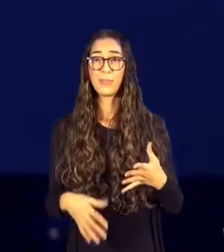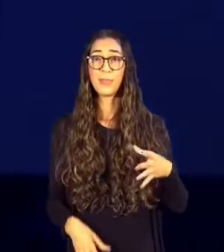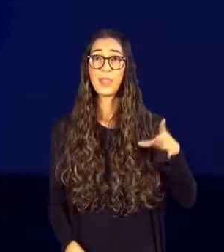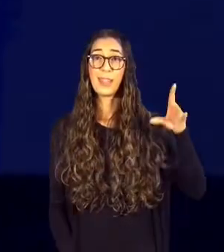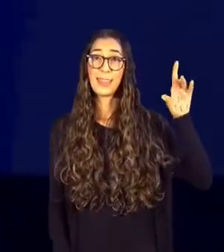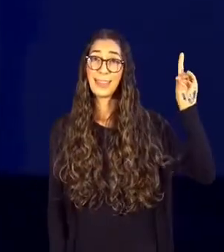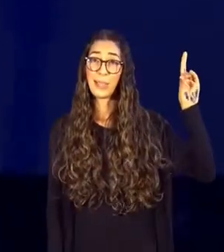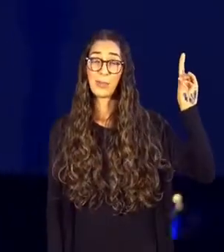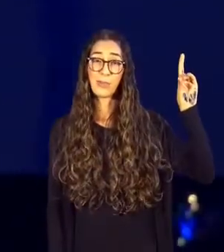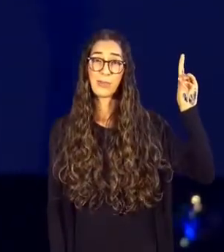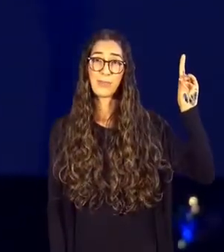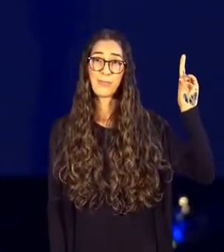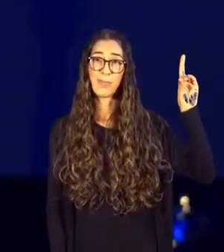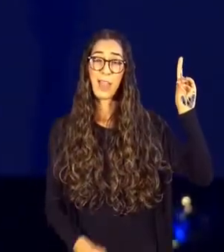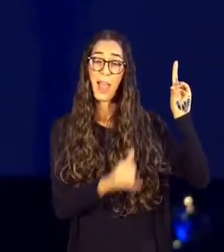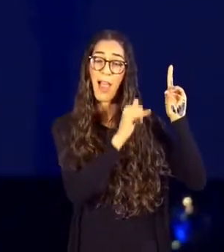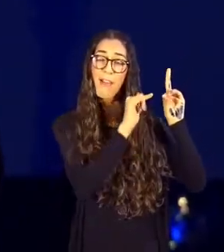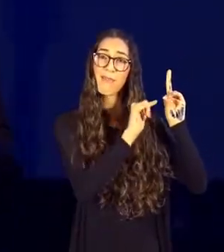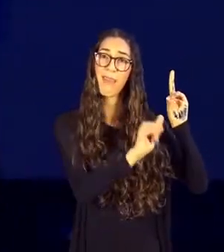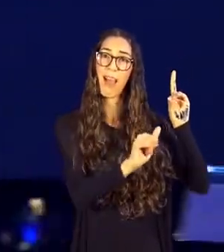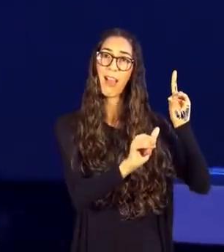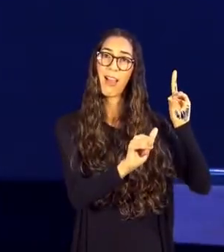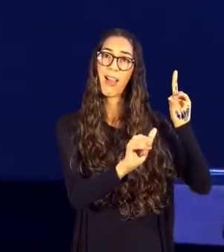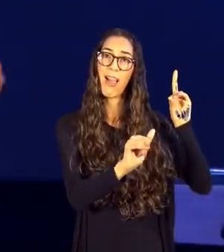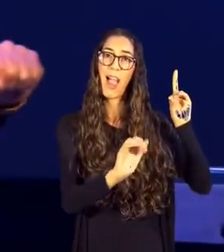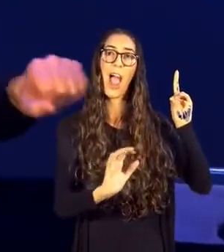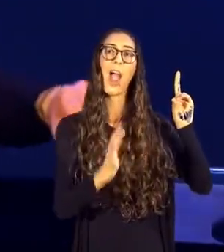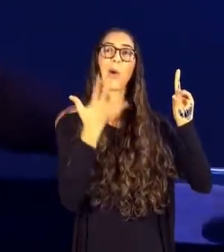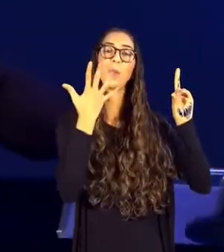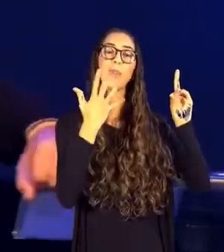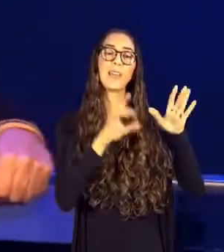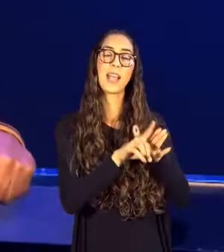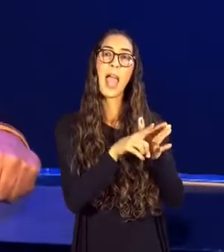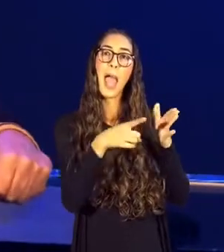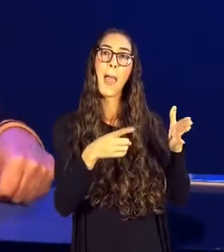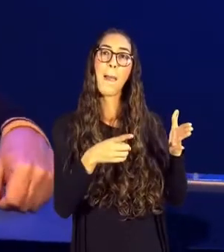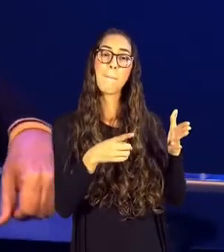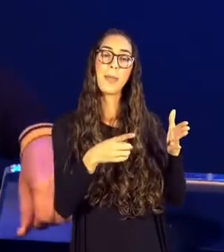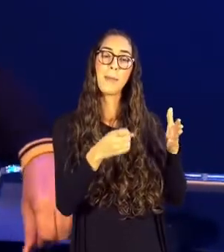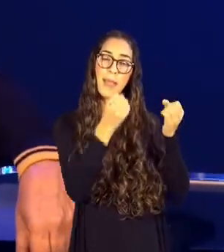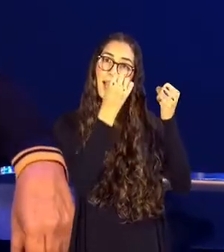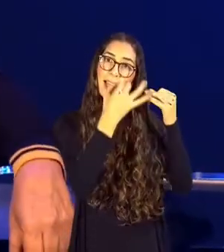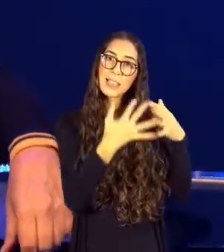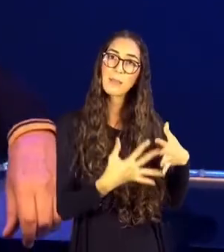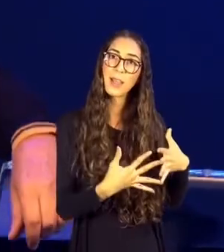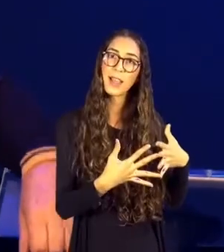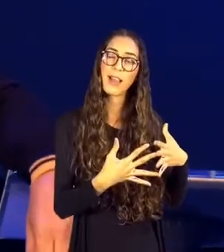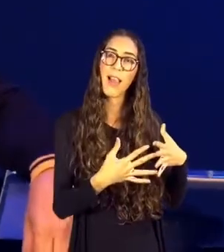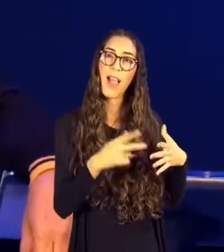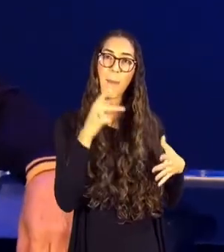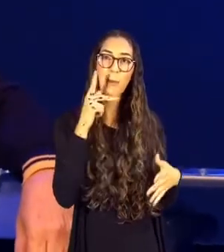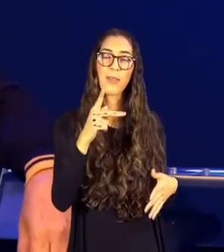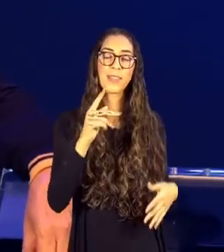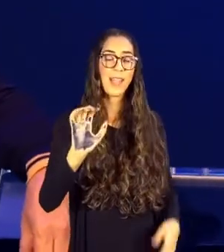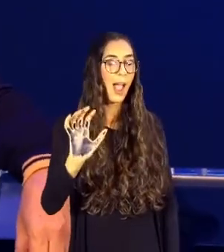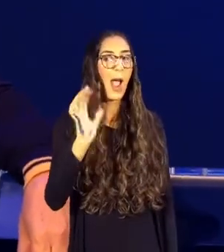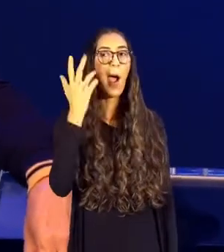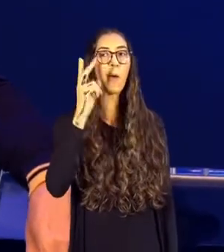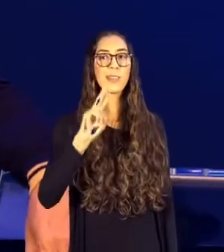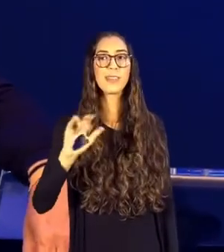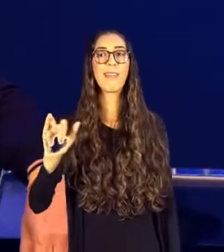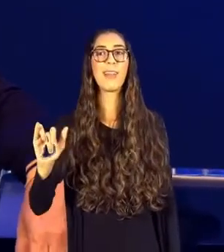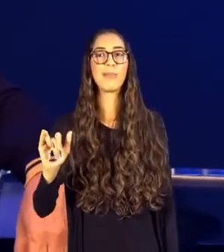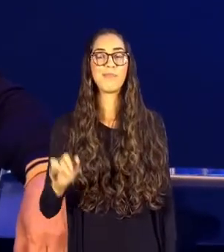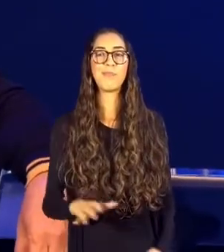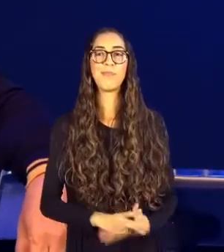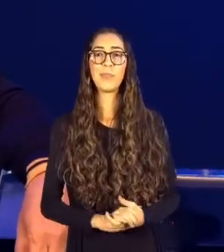probabilidade. Aí as pessoas falam assim, eu sei sobre Deus, o que a gente sabe? Por que não consegue crer em Deus? Faz